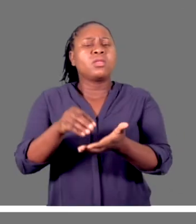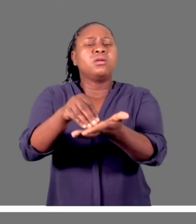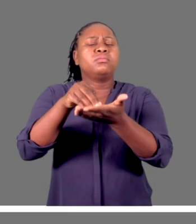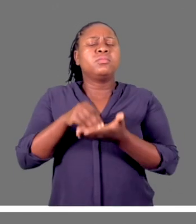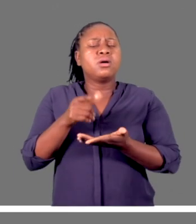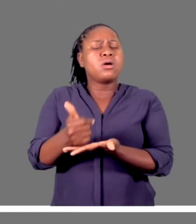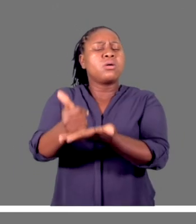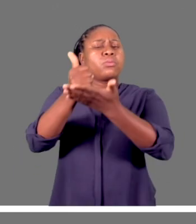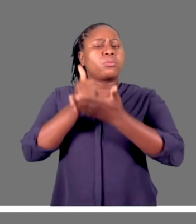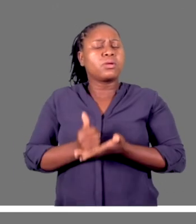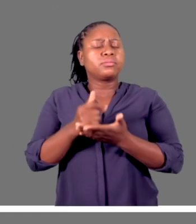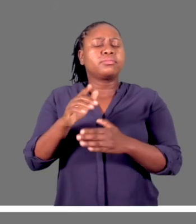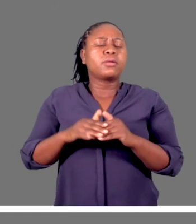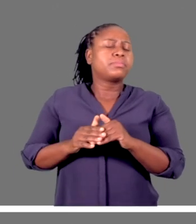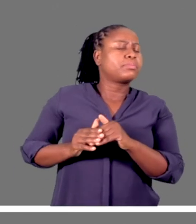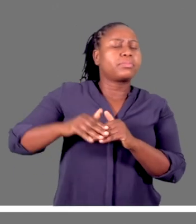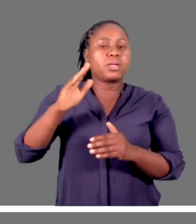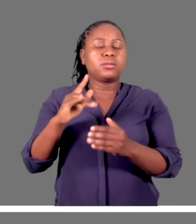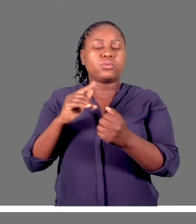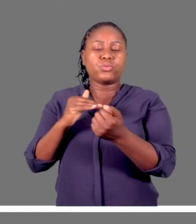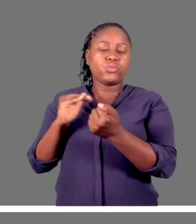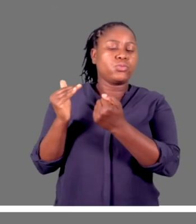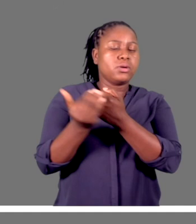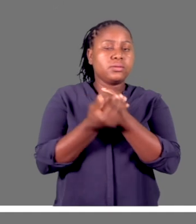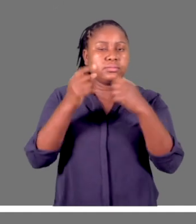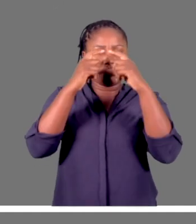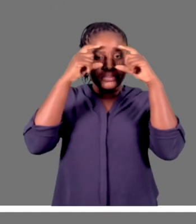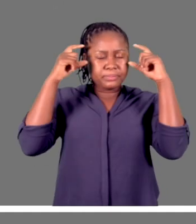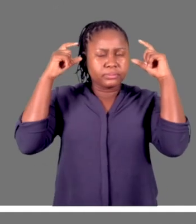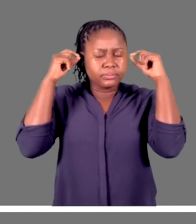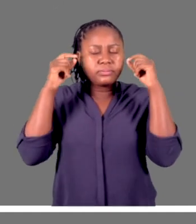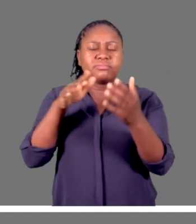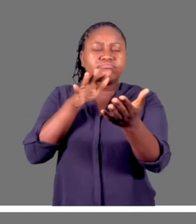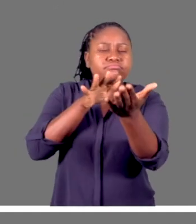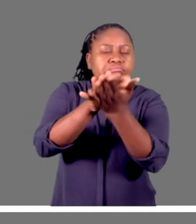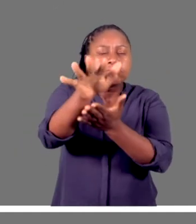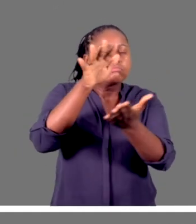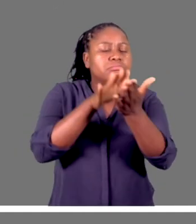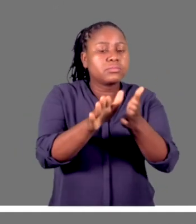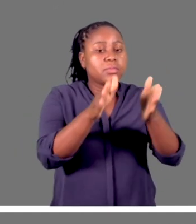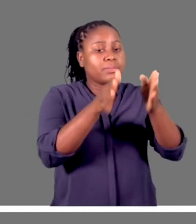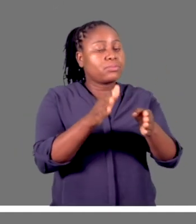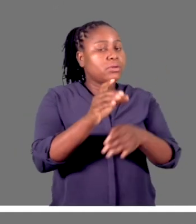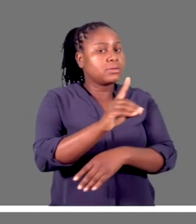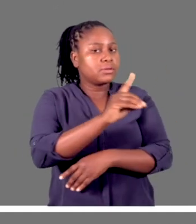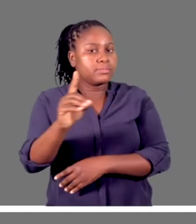Os beneficiários explicam a importância dos óculos de proteção para as pessoas com deficiência visual.